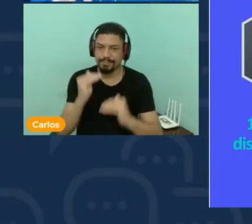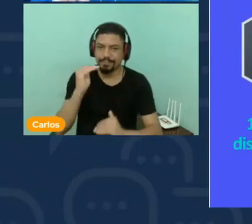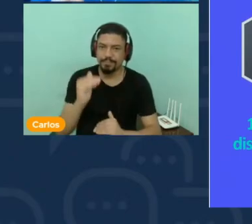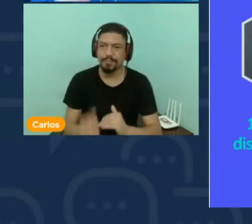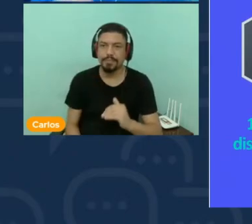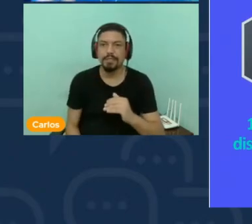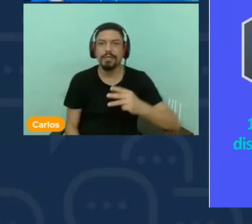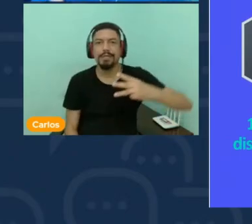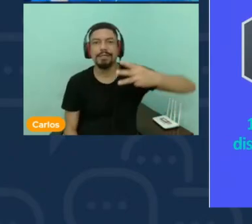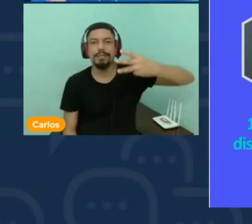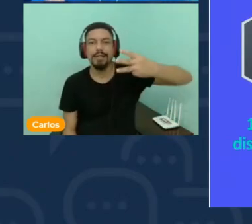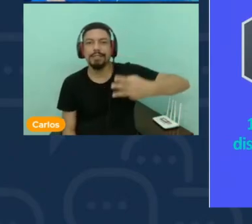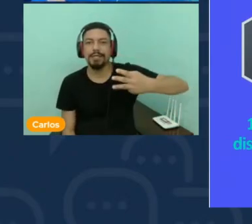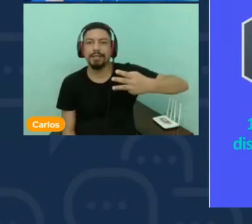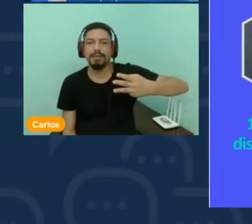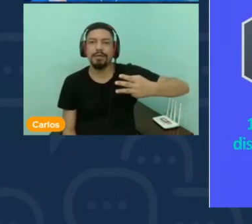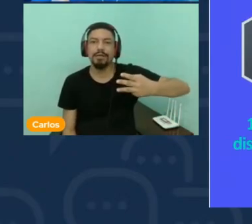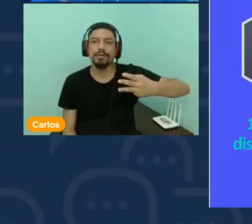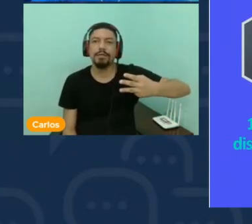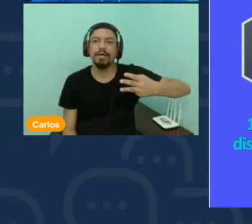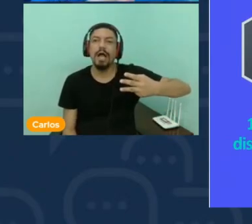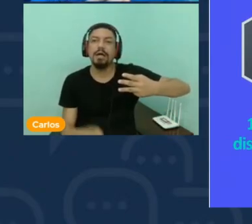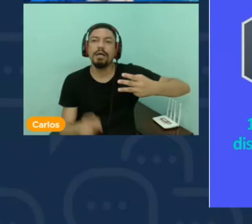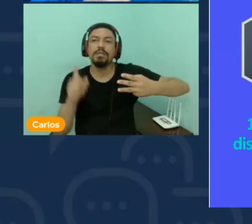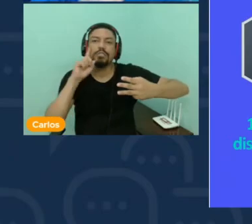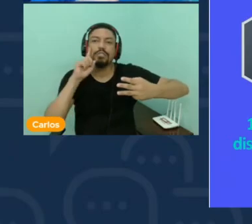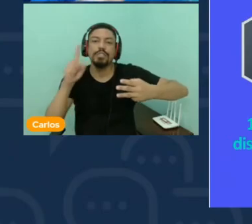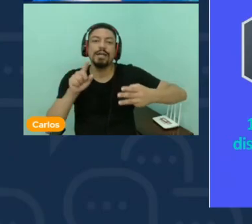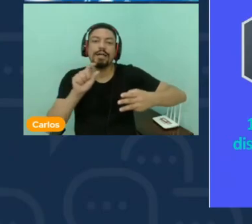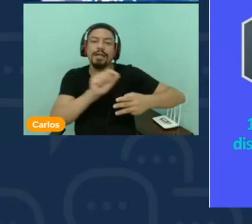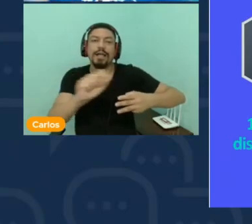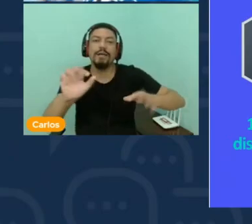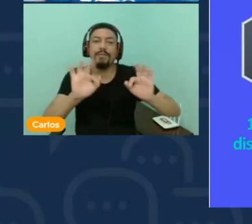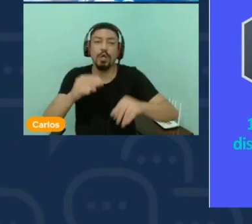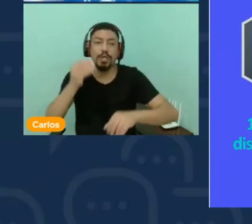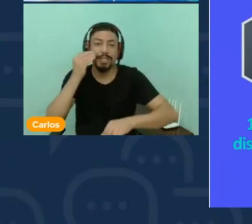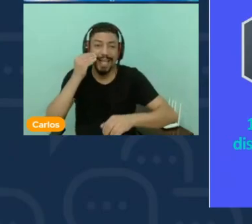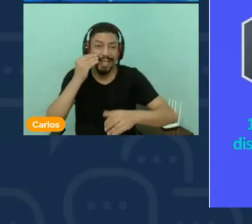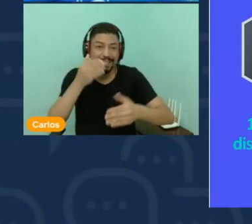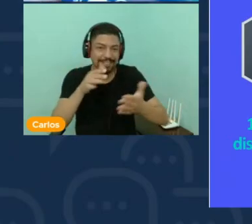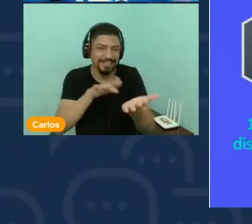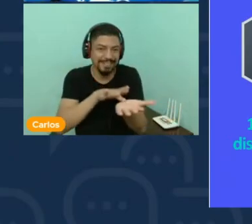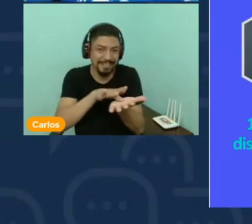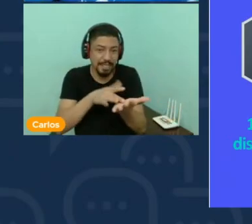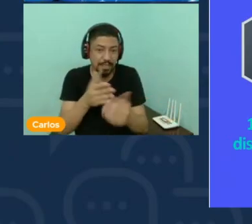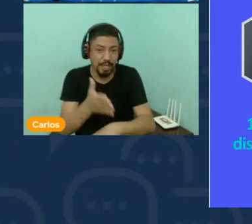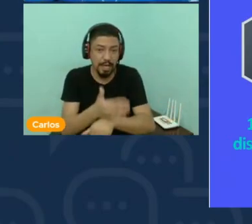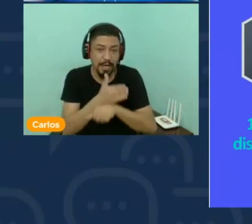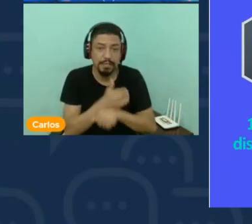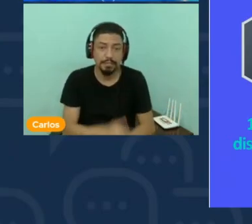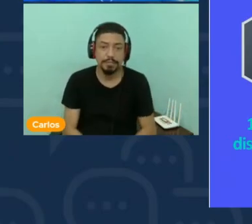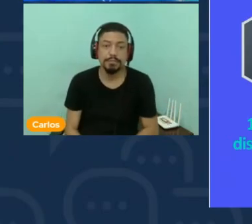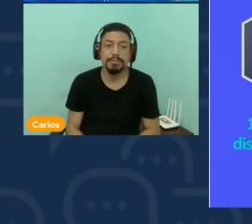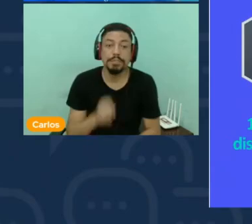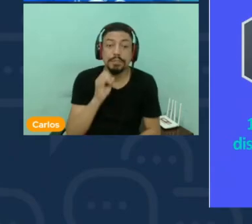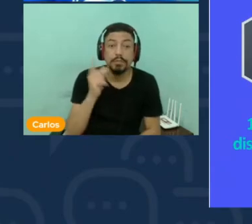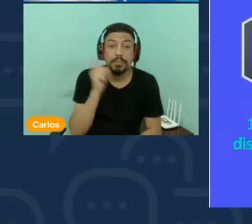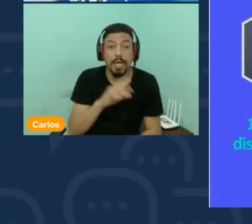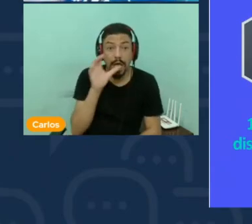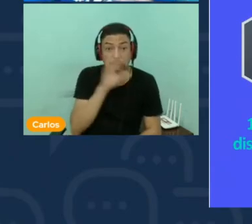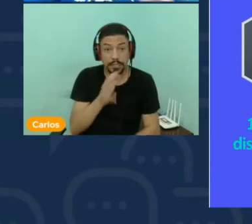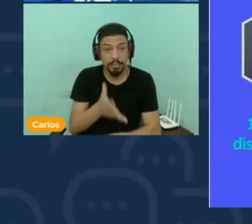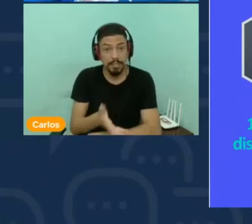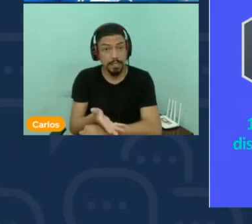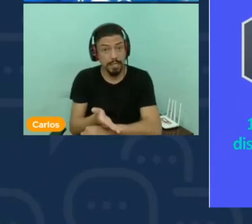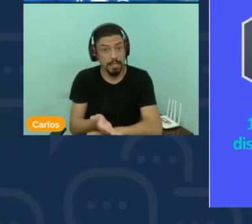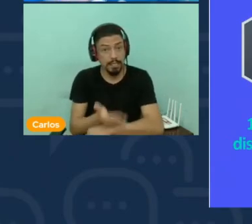a terceira, né, data de quem concluiu o teste antes. Então, se você aproveitar agora, dá um gás no